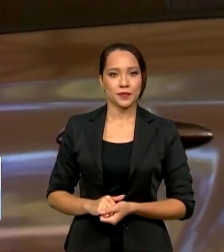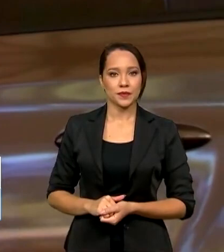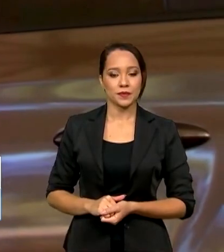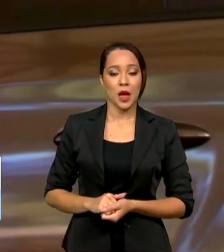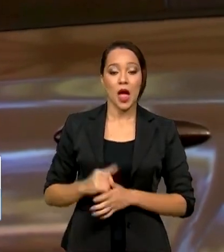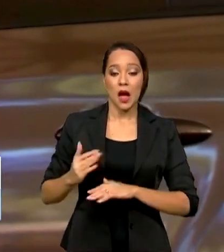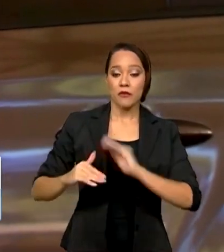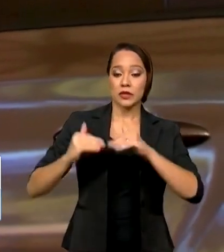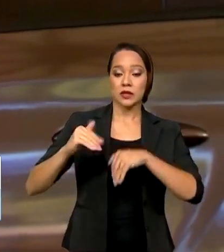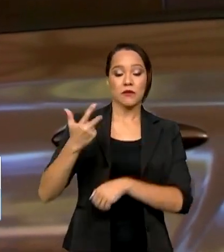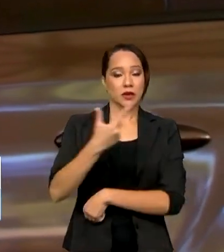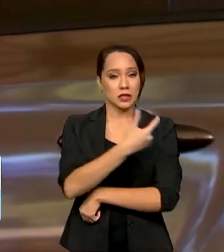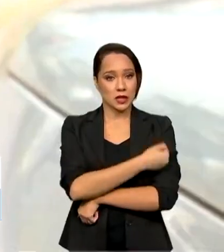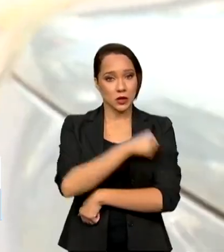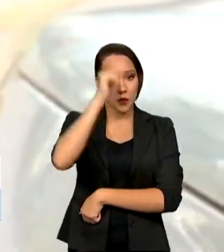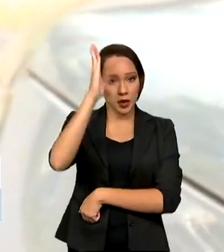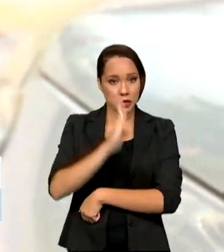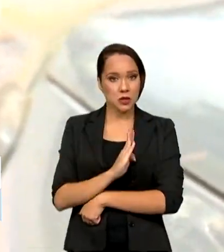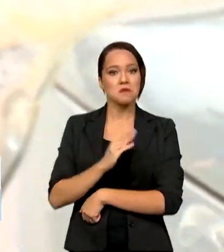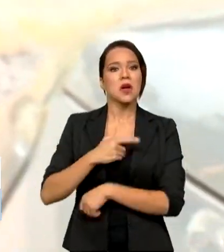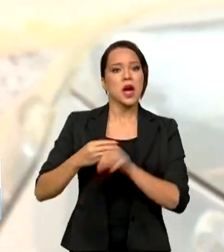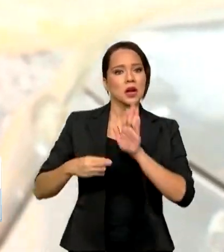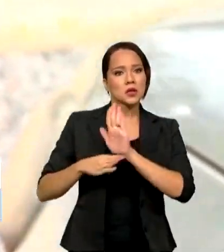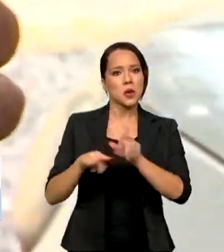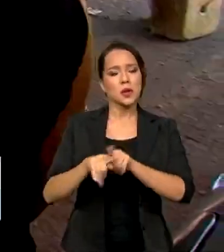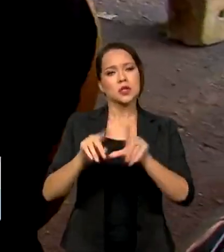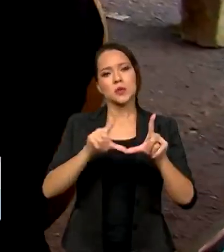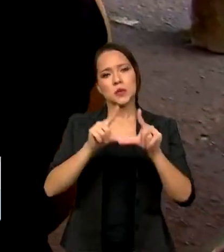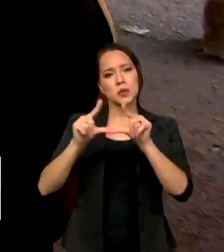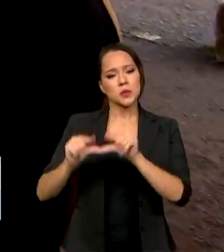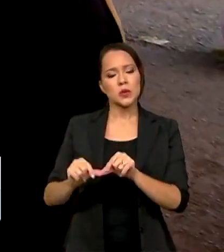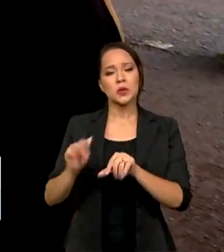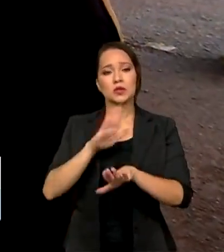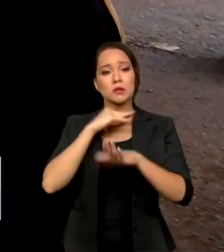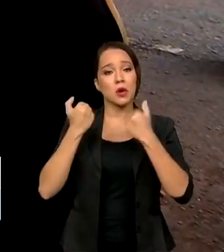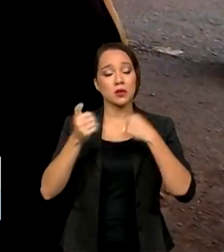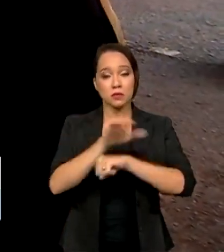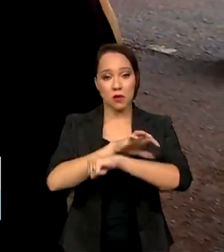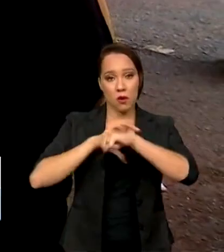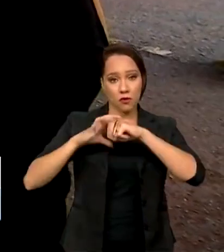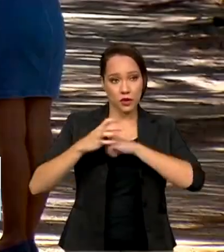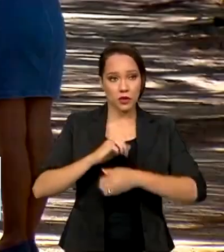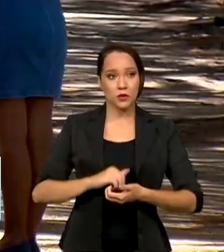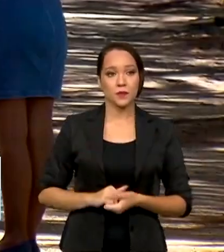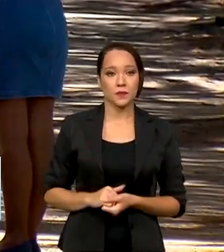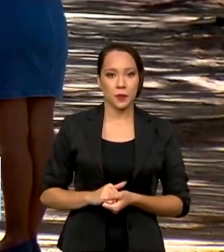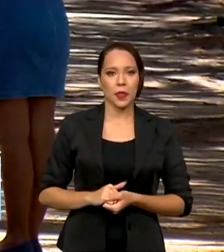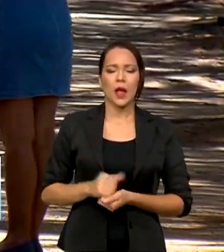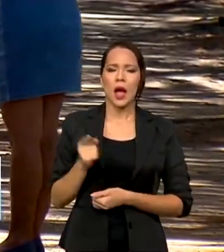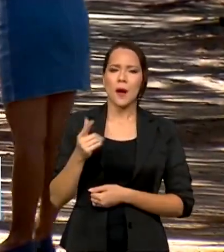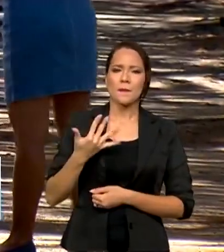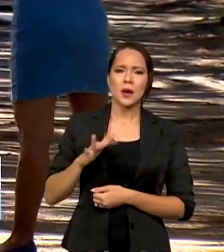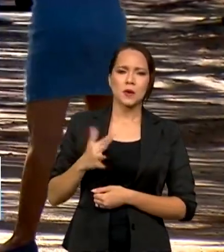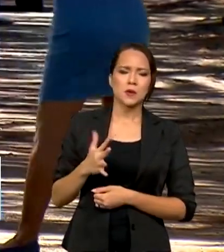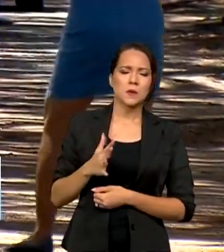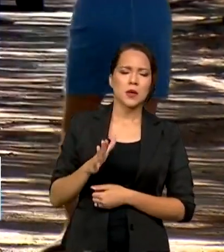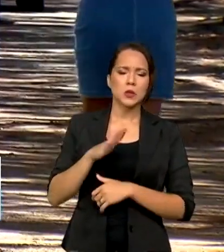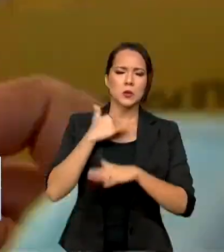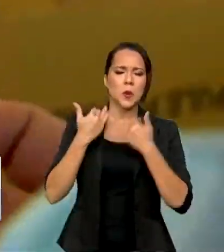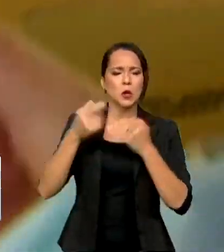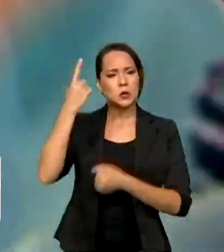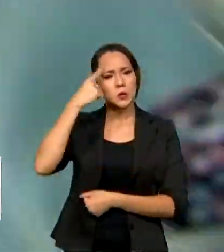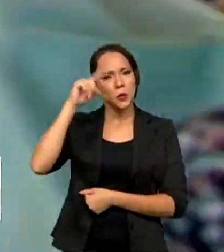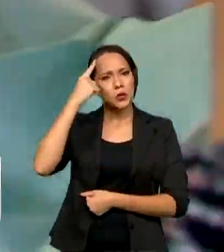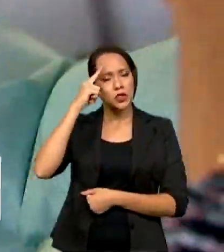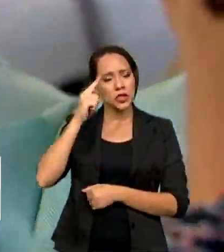O avanço da vacinação no país contribuiu para a redução de mortes de Covid-19. A média móvel de óbitos por